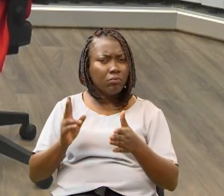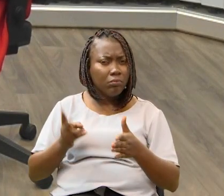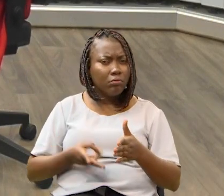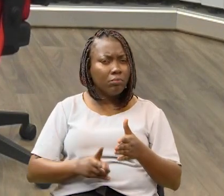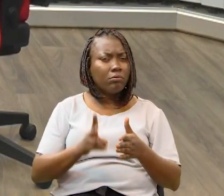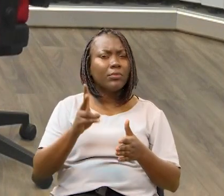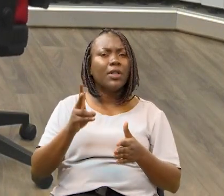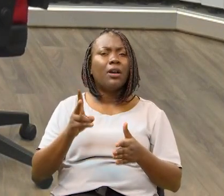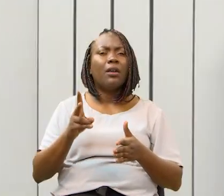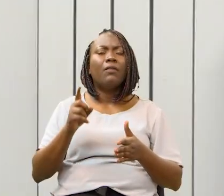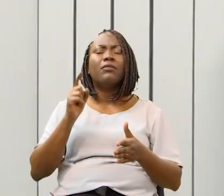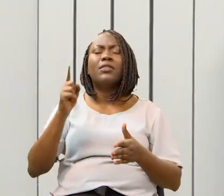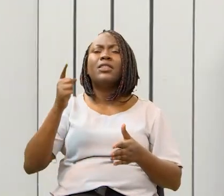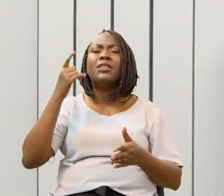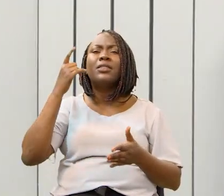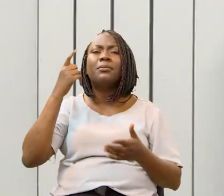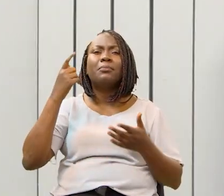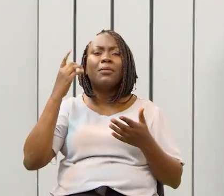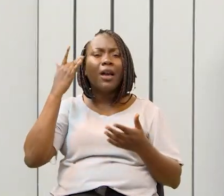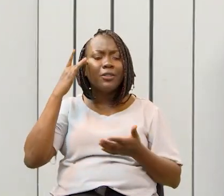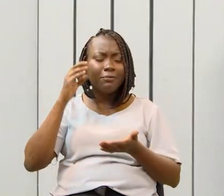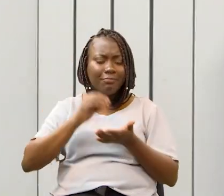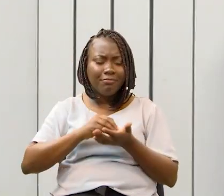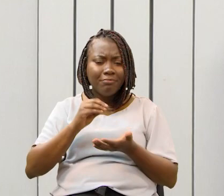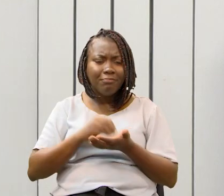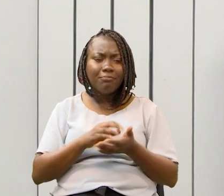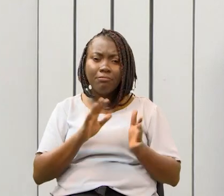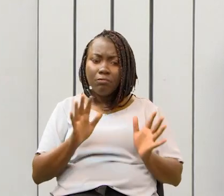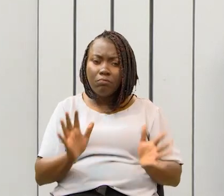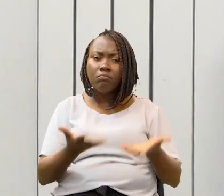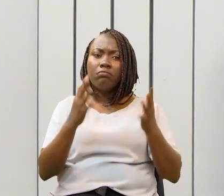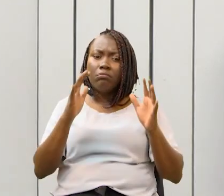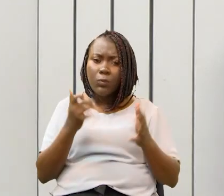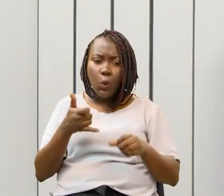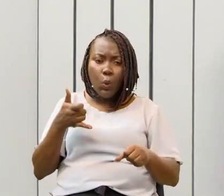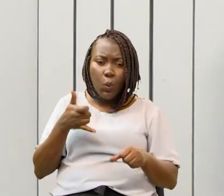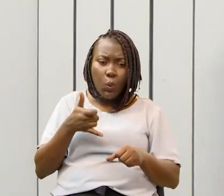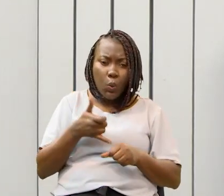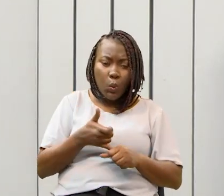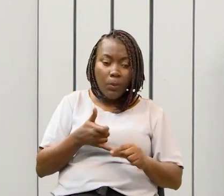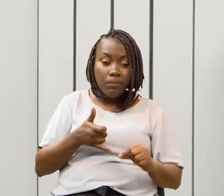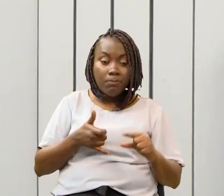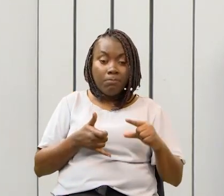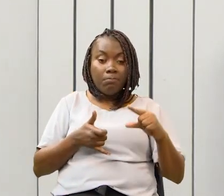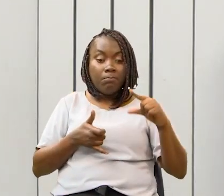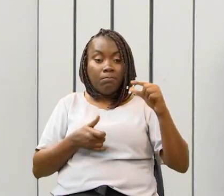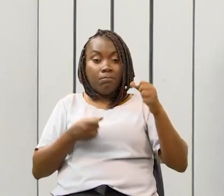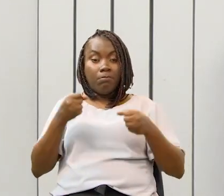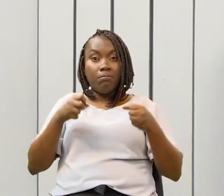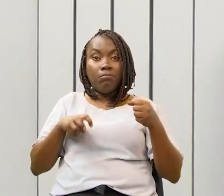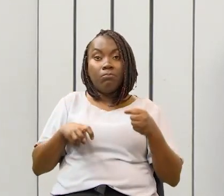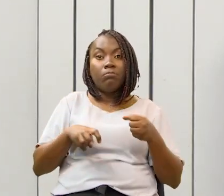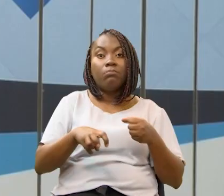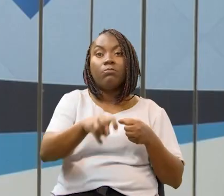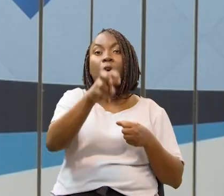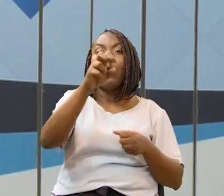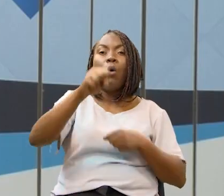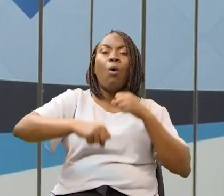né? No seu ponto de vista, o que seria necessário para colocar mais gasolina nessa caminhada, para a gente poder correr um pouquinho